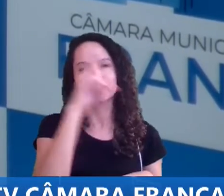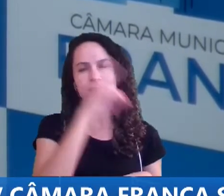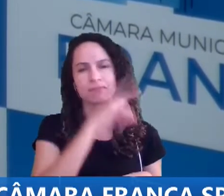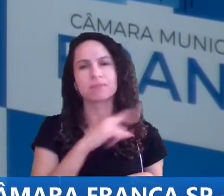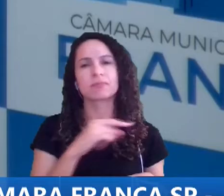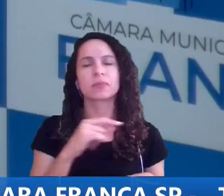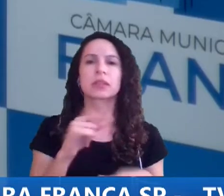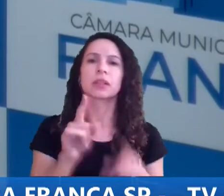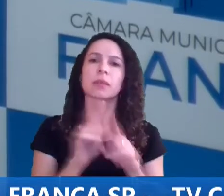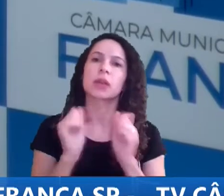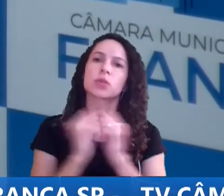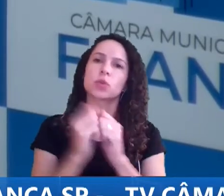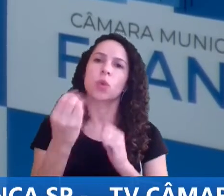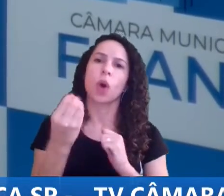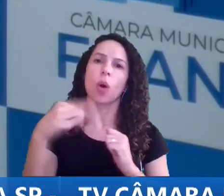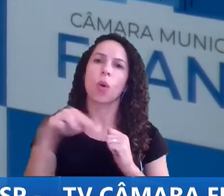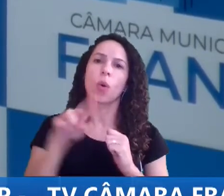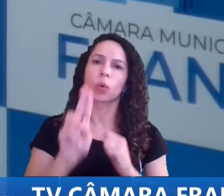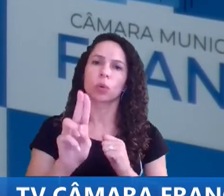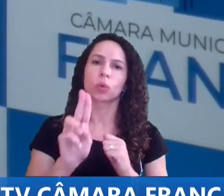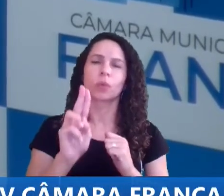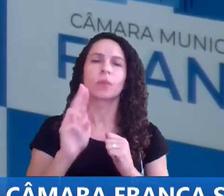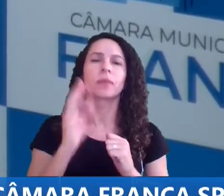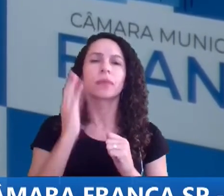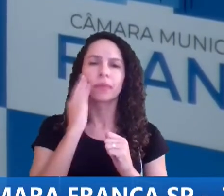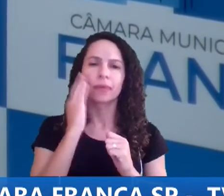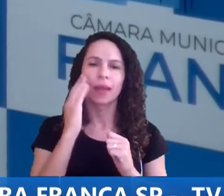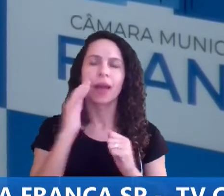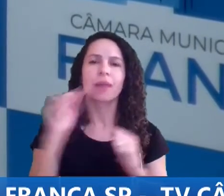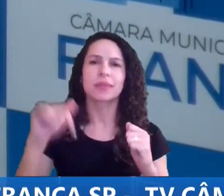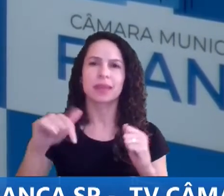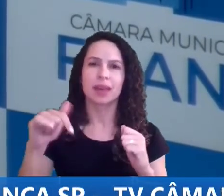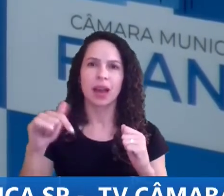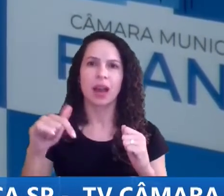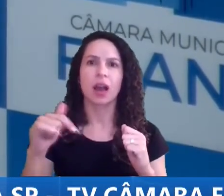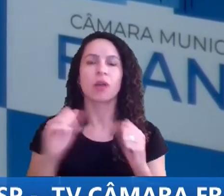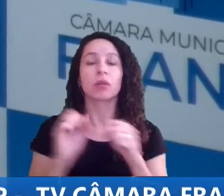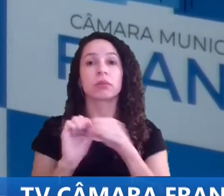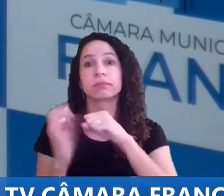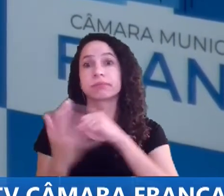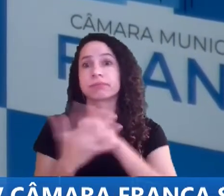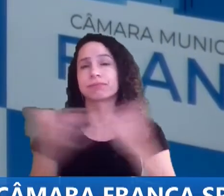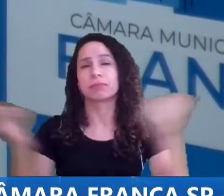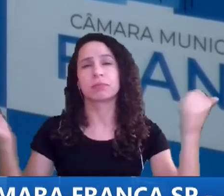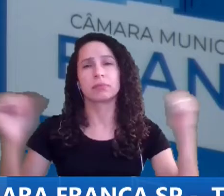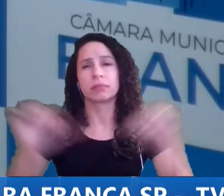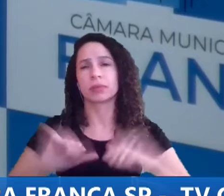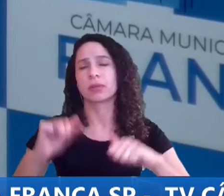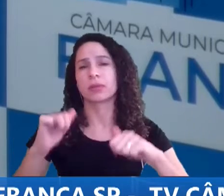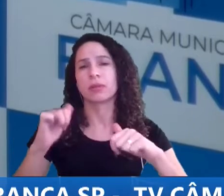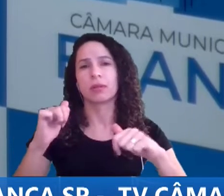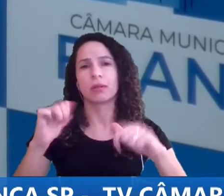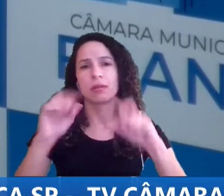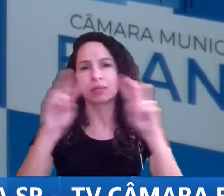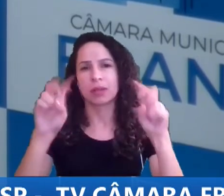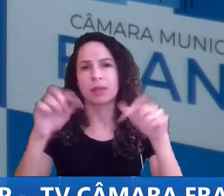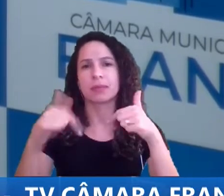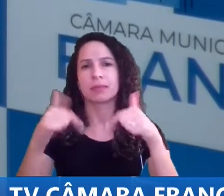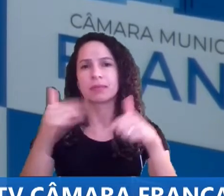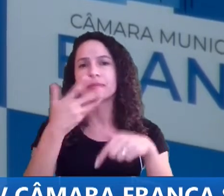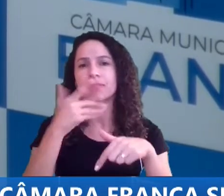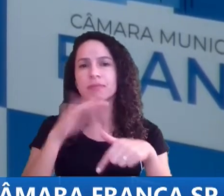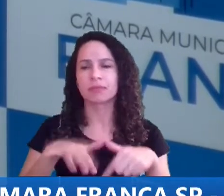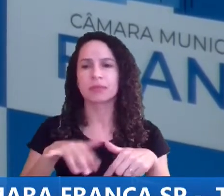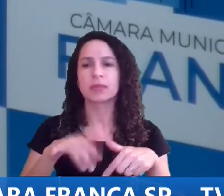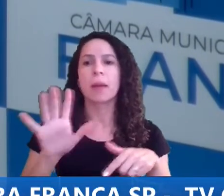ONU, muito também em questão dessa pandemia, que agravou a situação do trabalho infantil, mas quanto à questão do trabalho